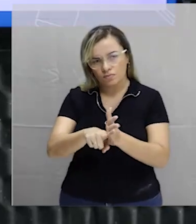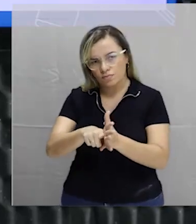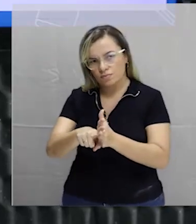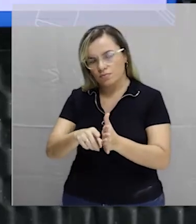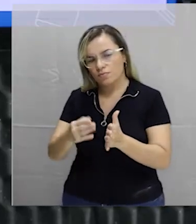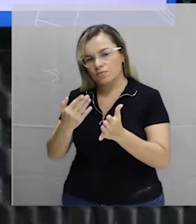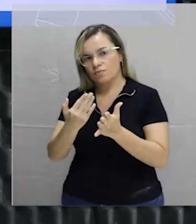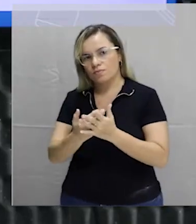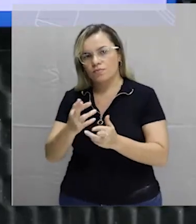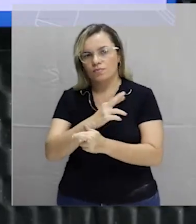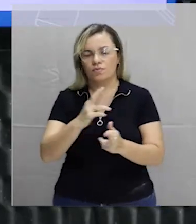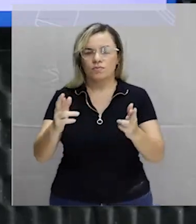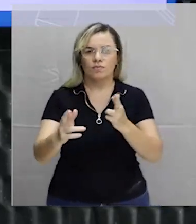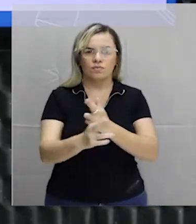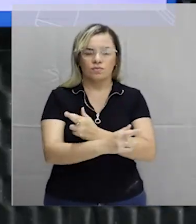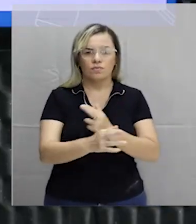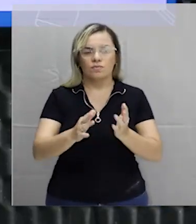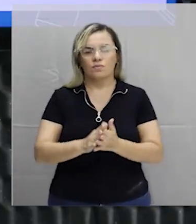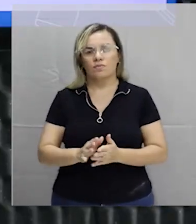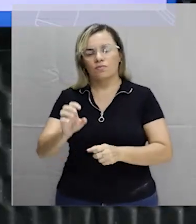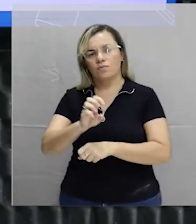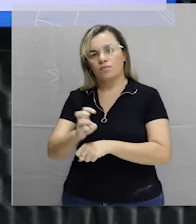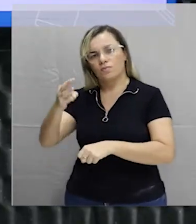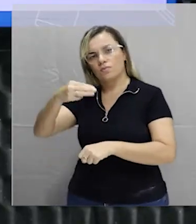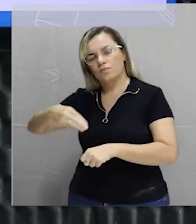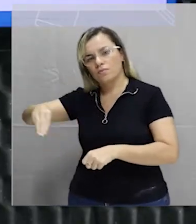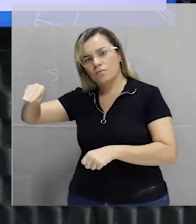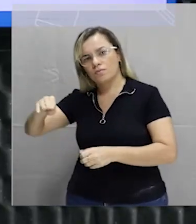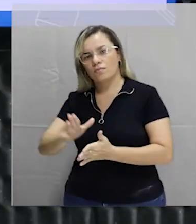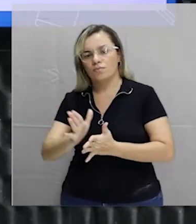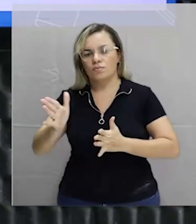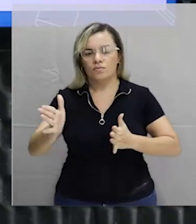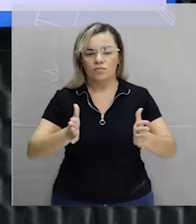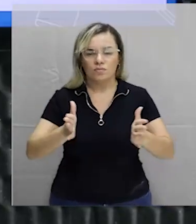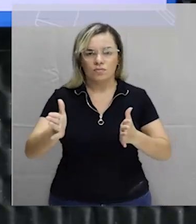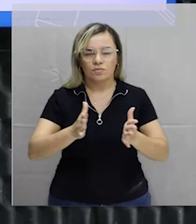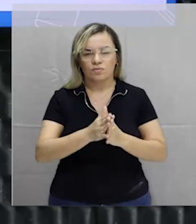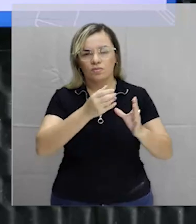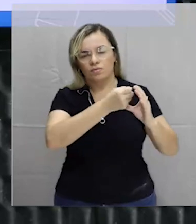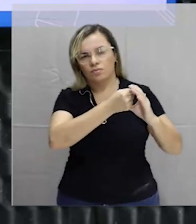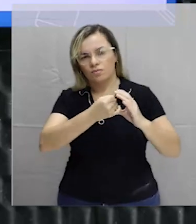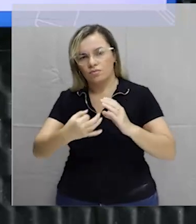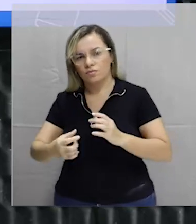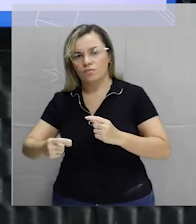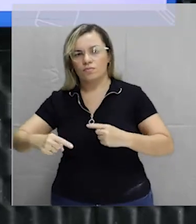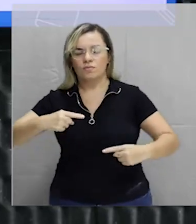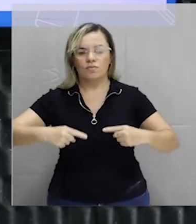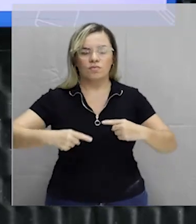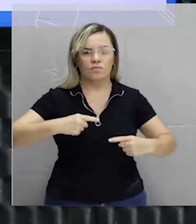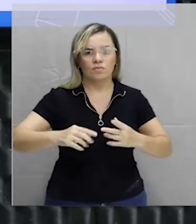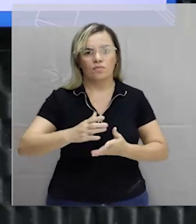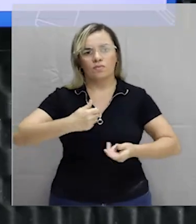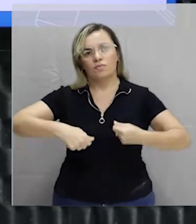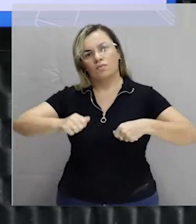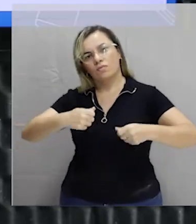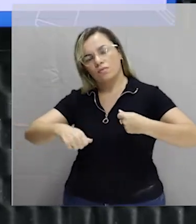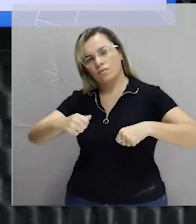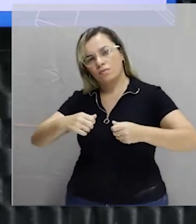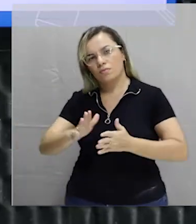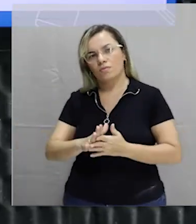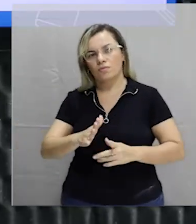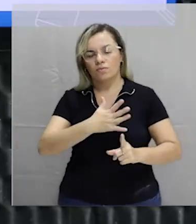vão envolver o Maranhão nesse período, nos aspectos políticos,